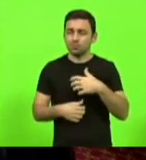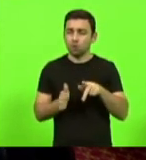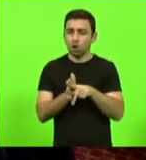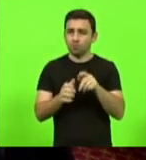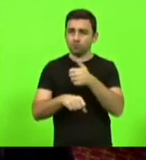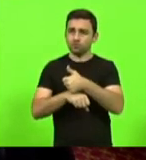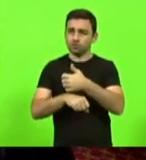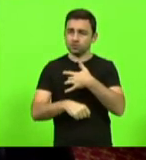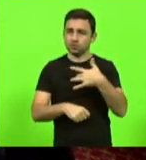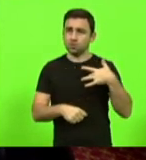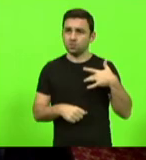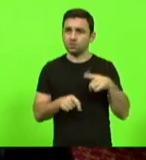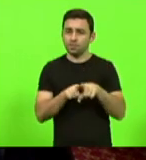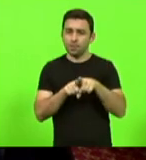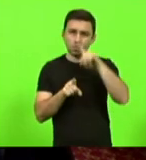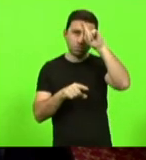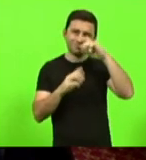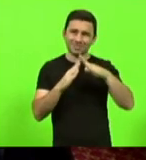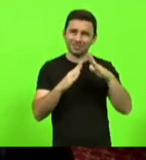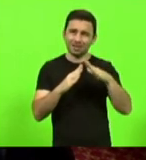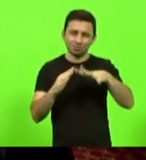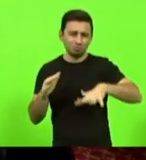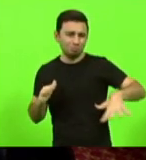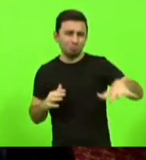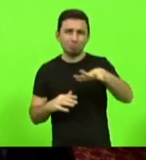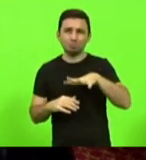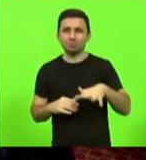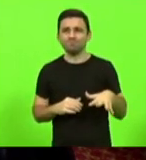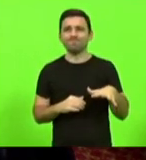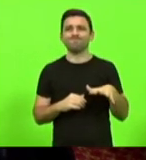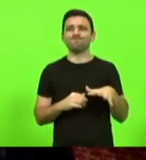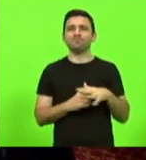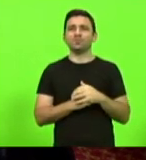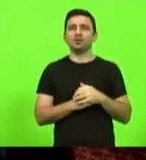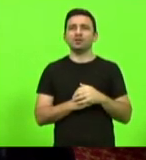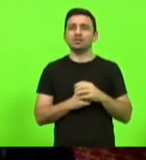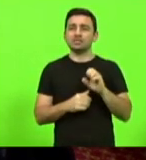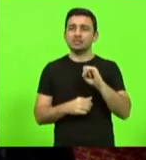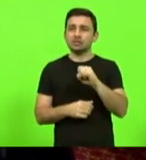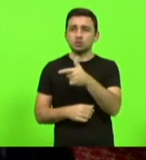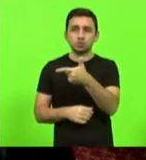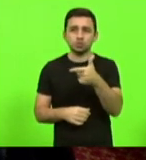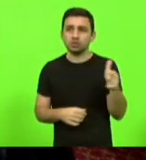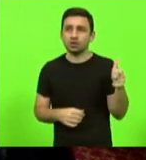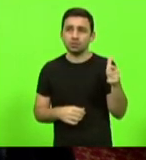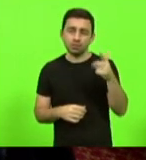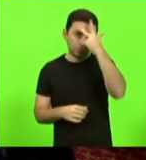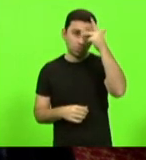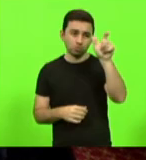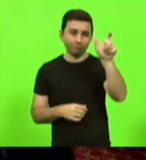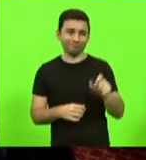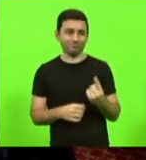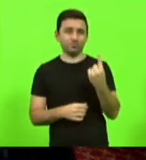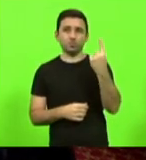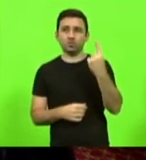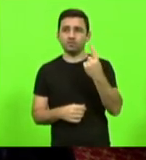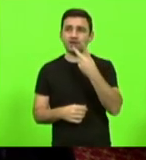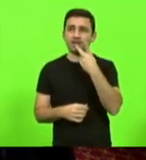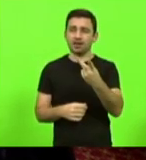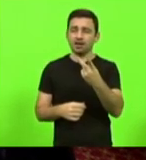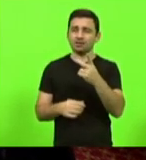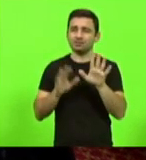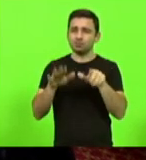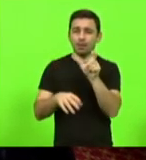também aos hospitais, que, se não tiver alguém, pelo menos, para dizer uma